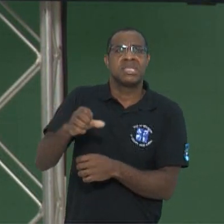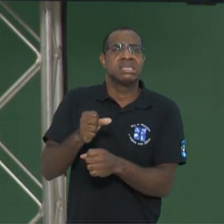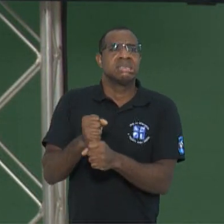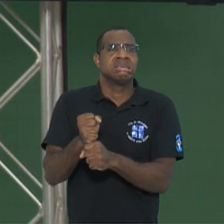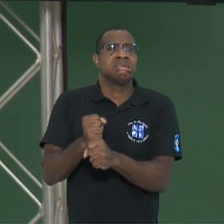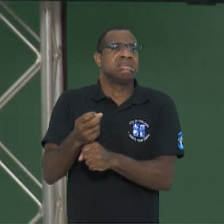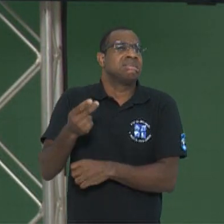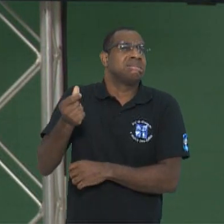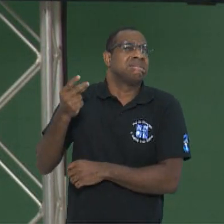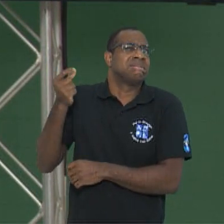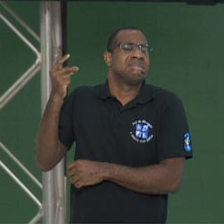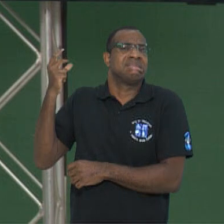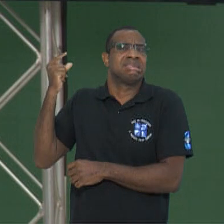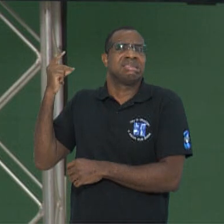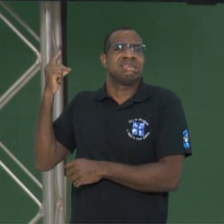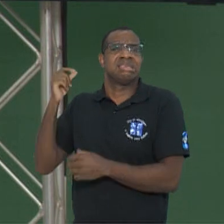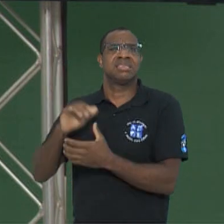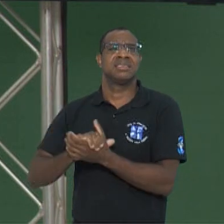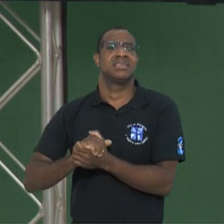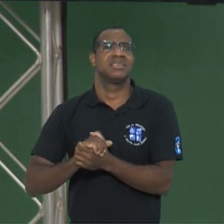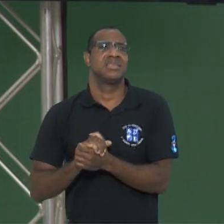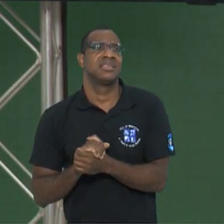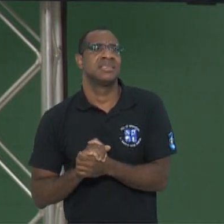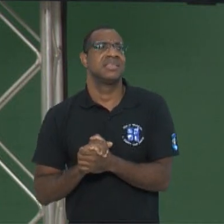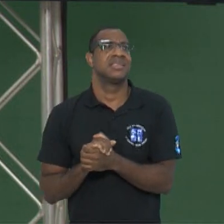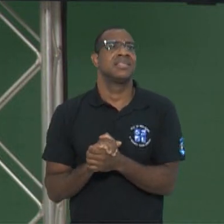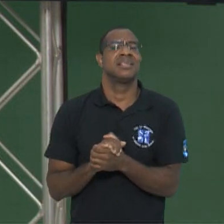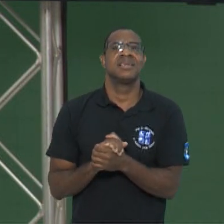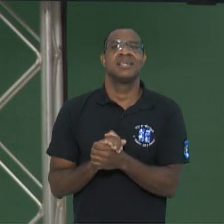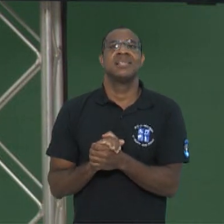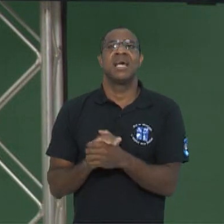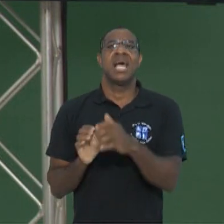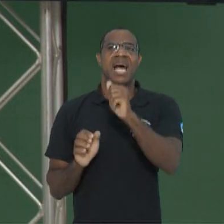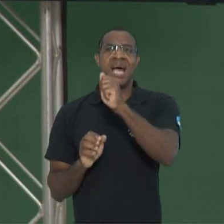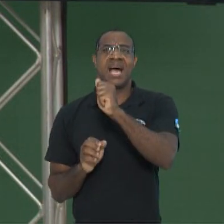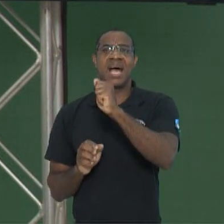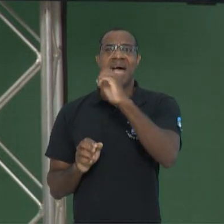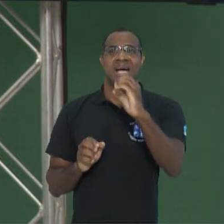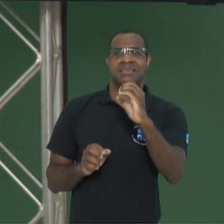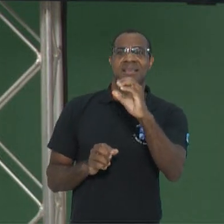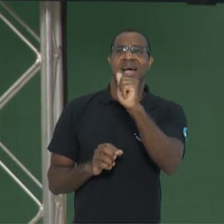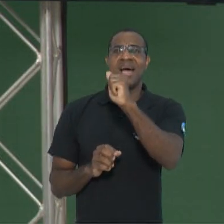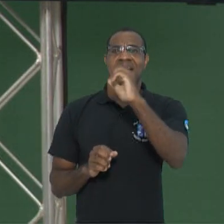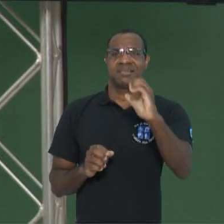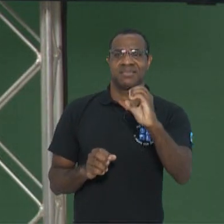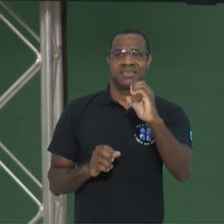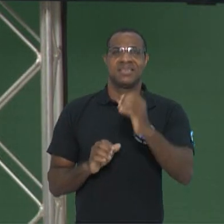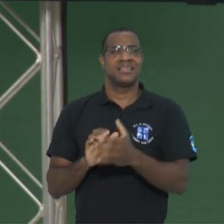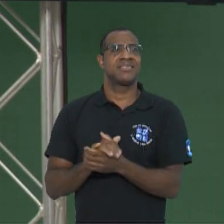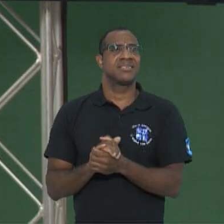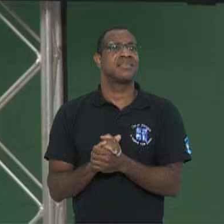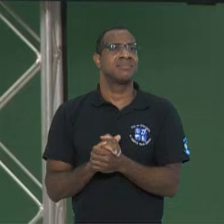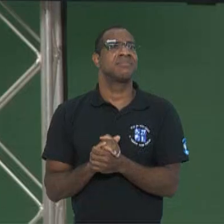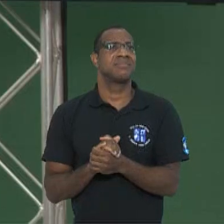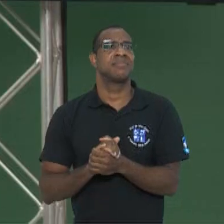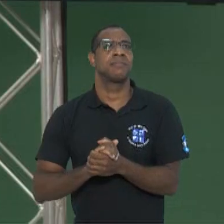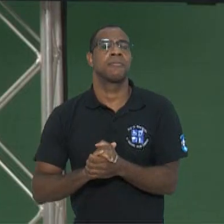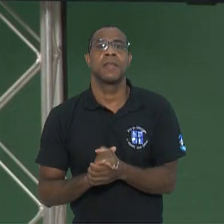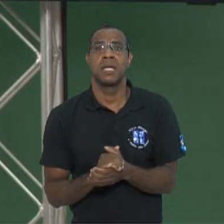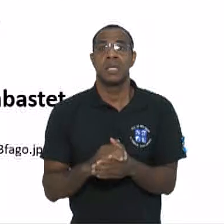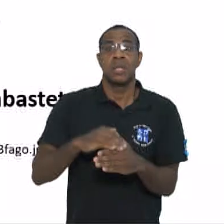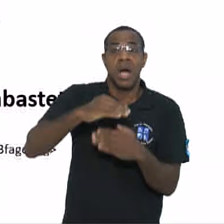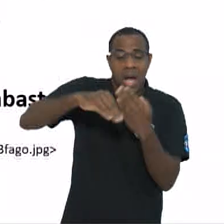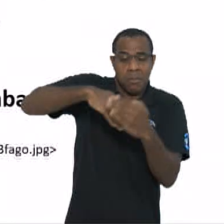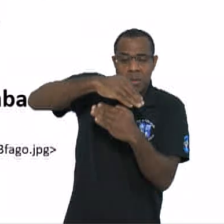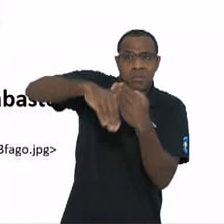anos esse rapazinho? Não, 60 e poucos, né? Para 3 mil anos atrás, viveu bem. E aí? A mumificação